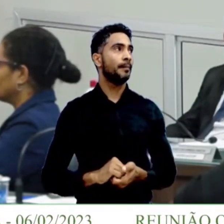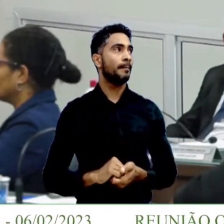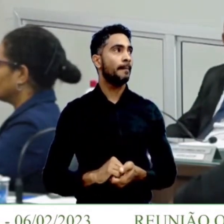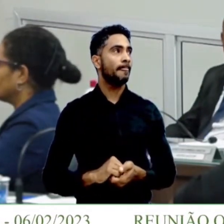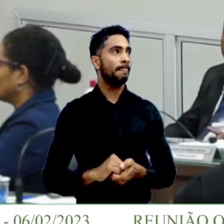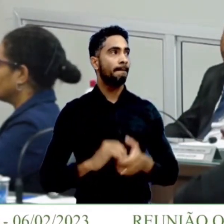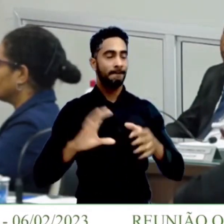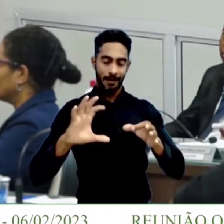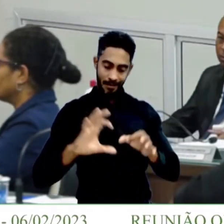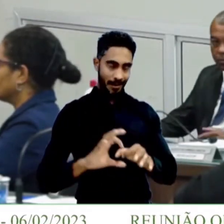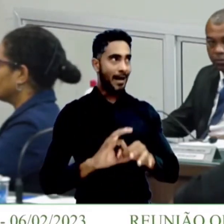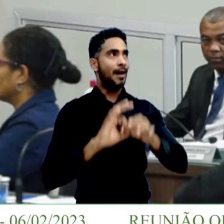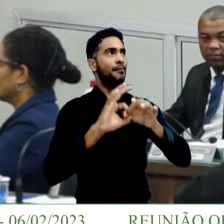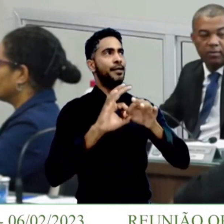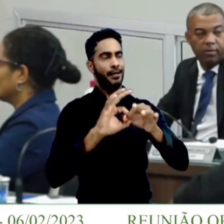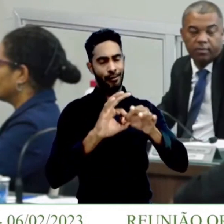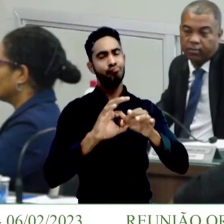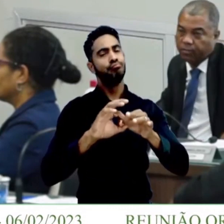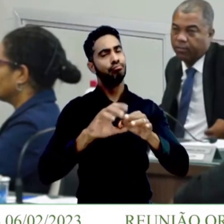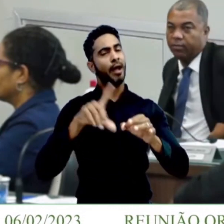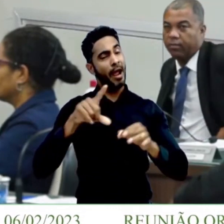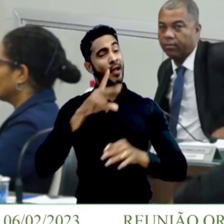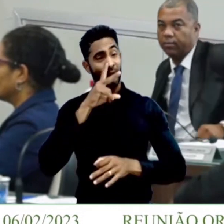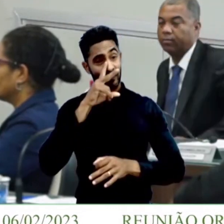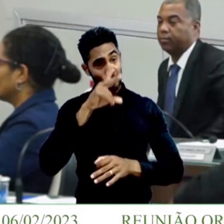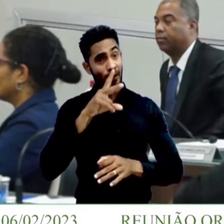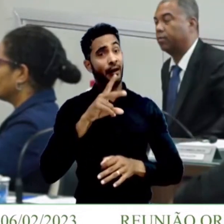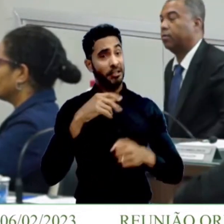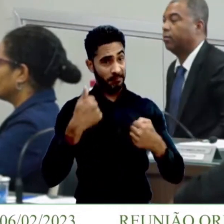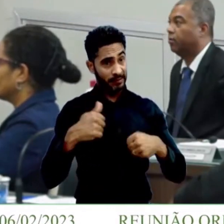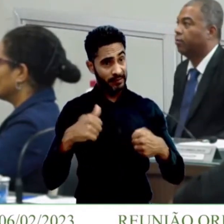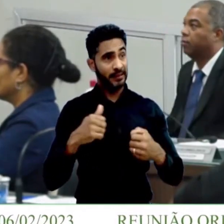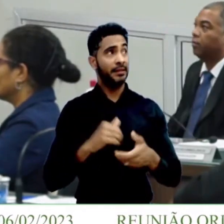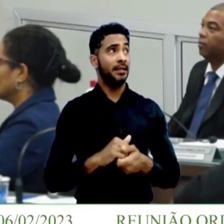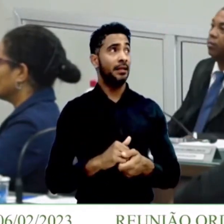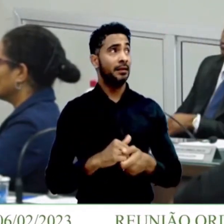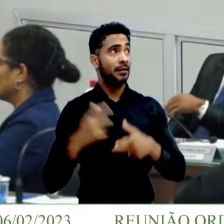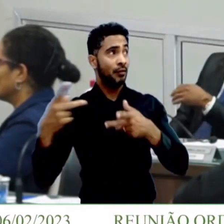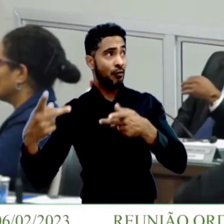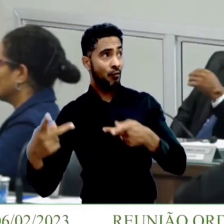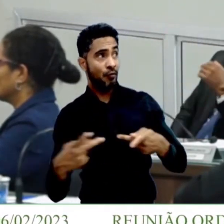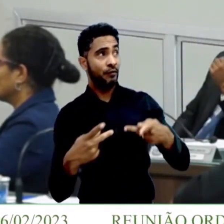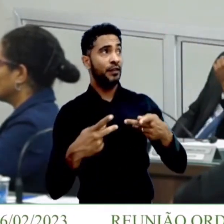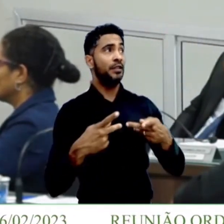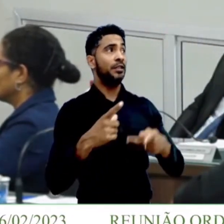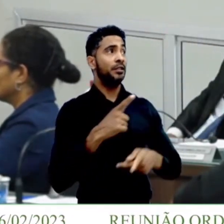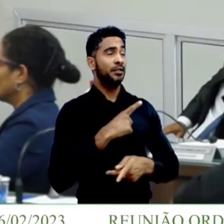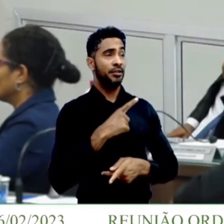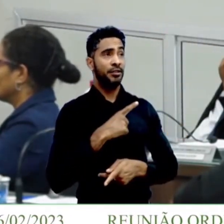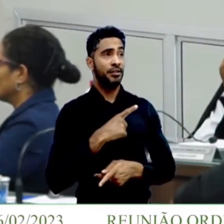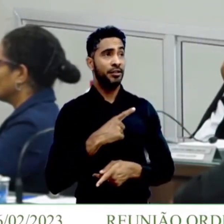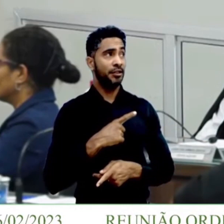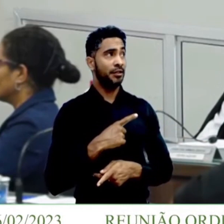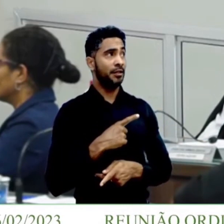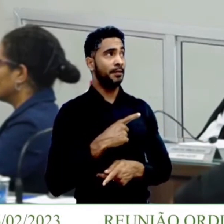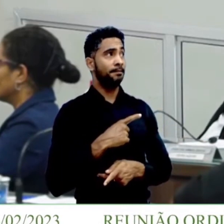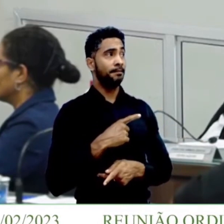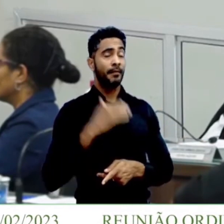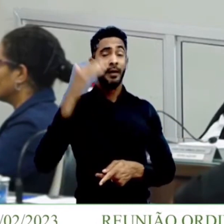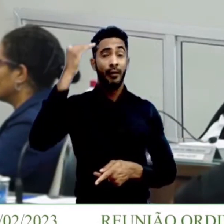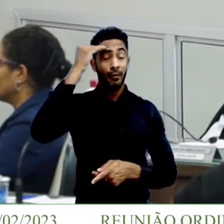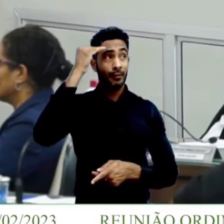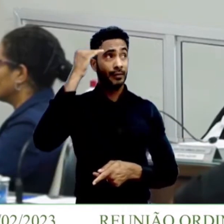A união faz a força, né? Diante da situação, que eu falei que eu convidei várias entidades, nós vemos ali um